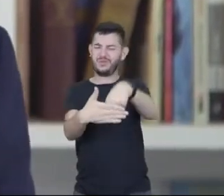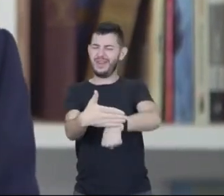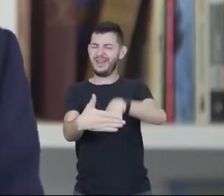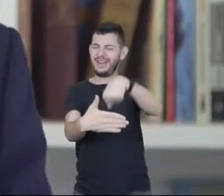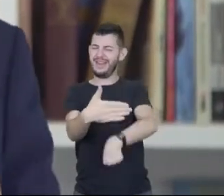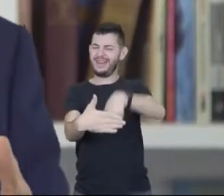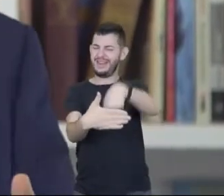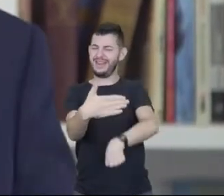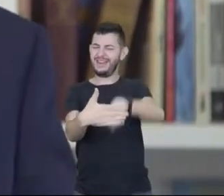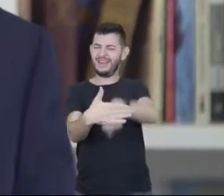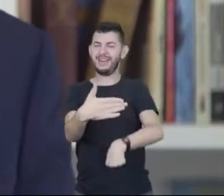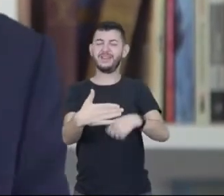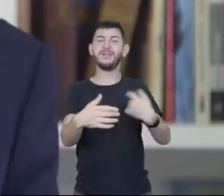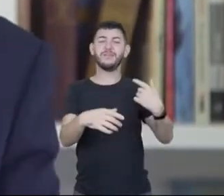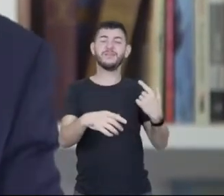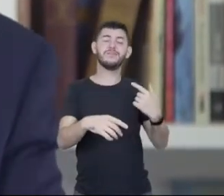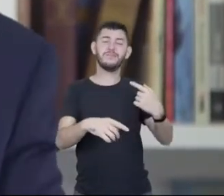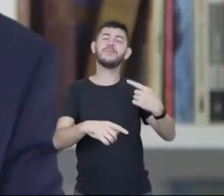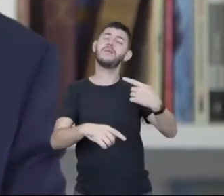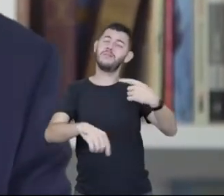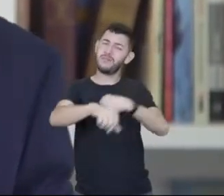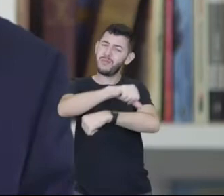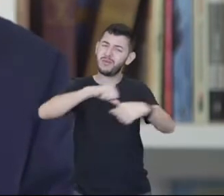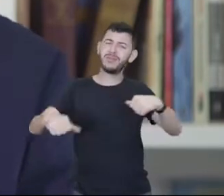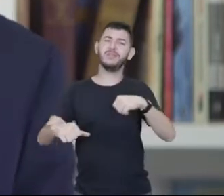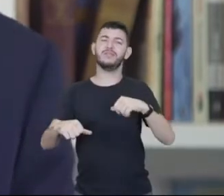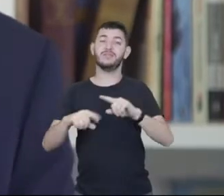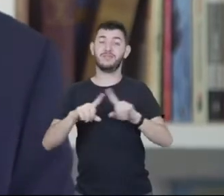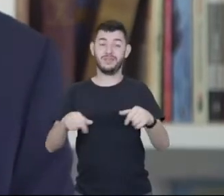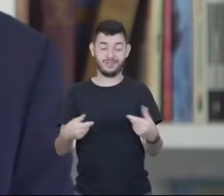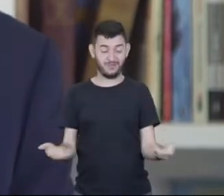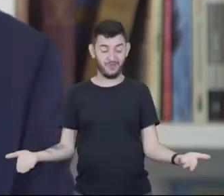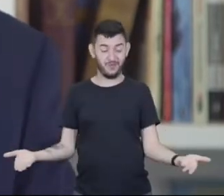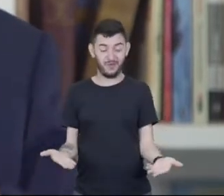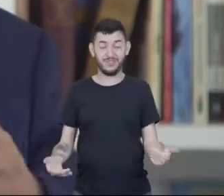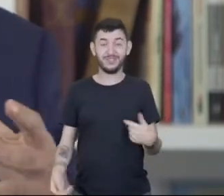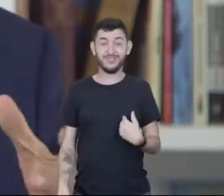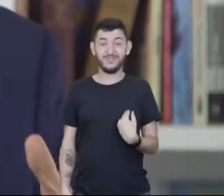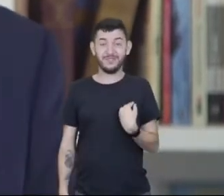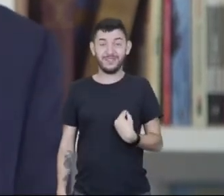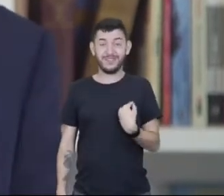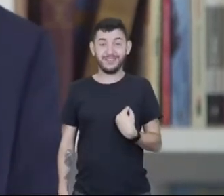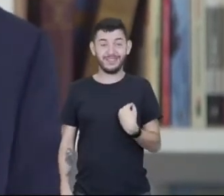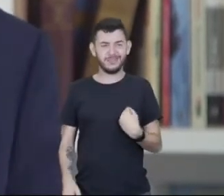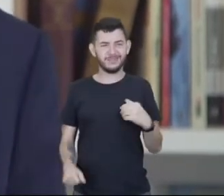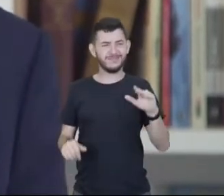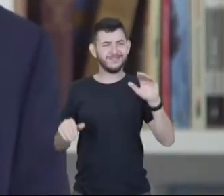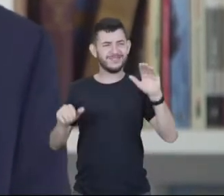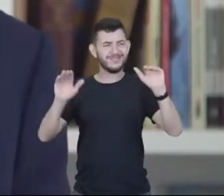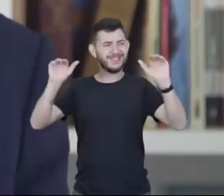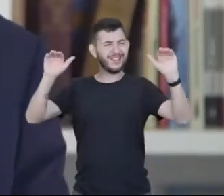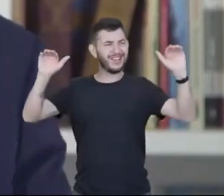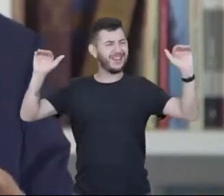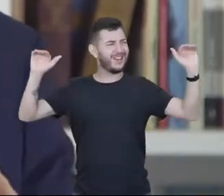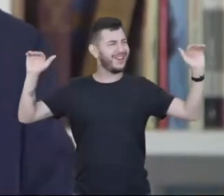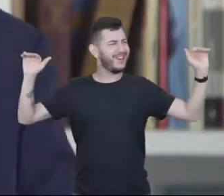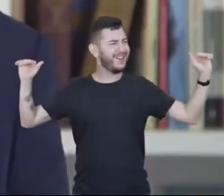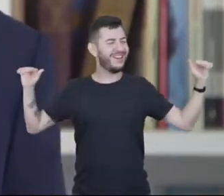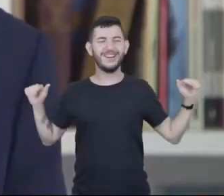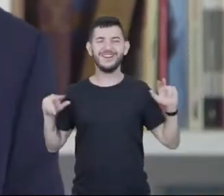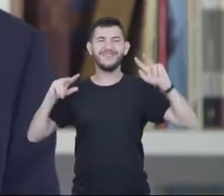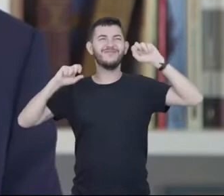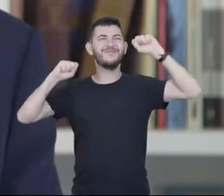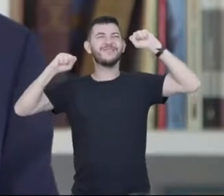e aqui fácil um chamado público as demais forças políticas do país que